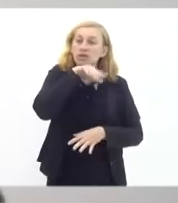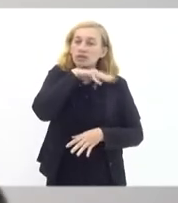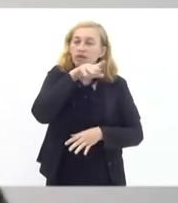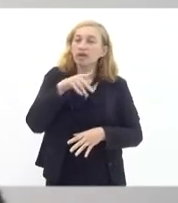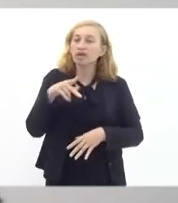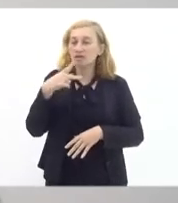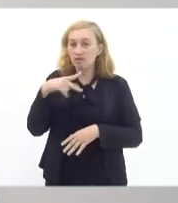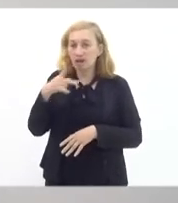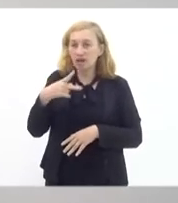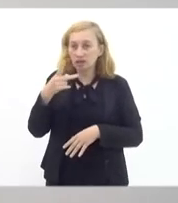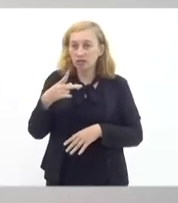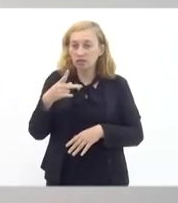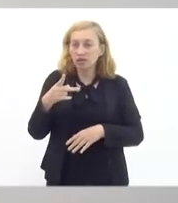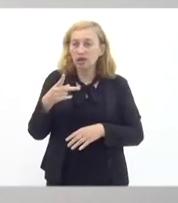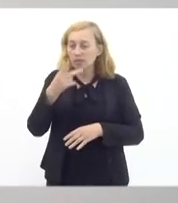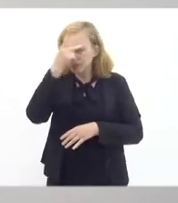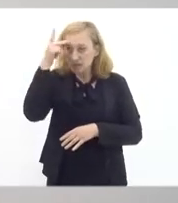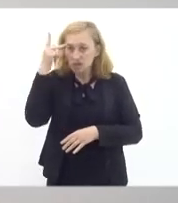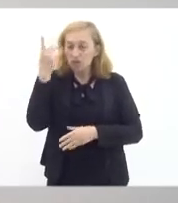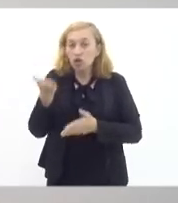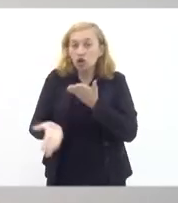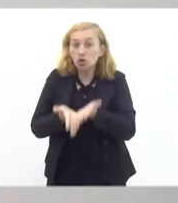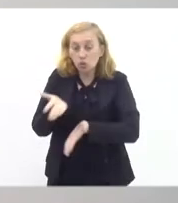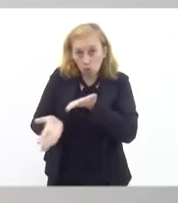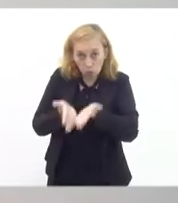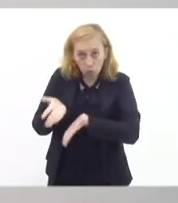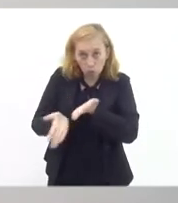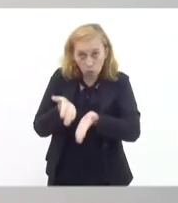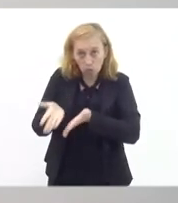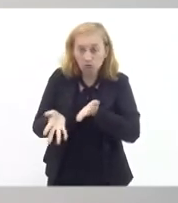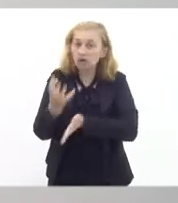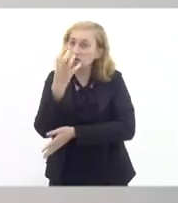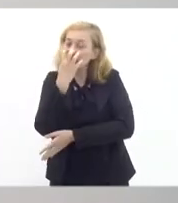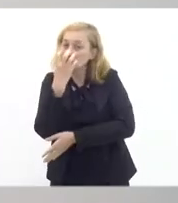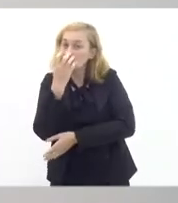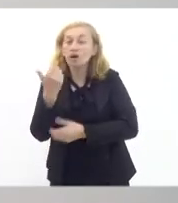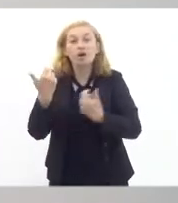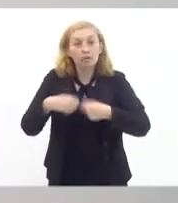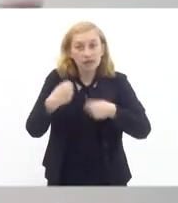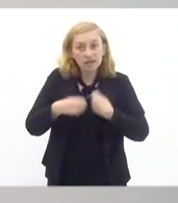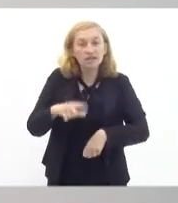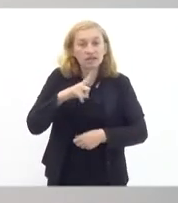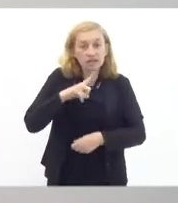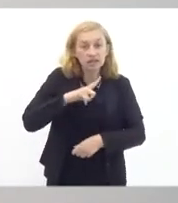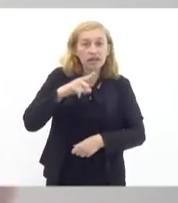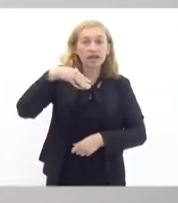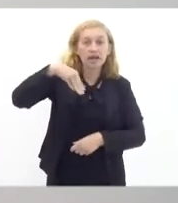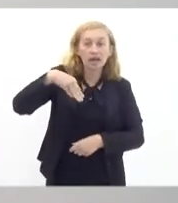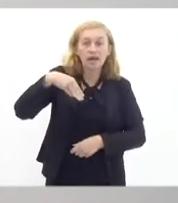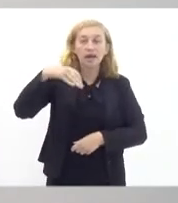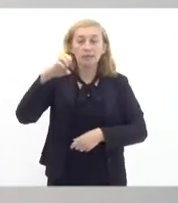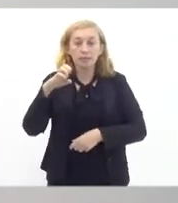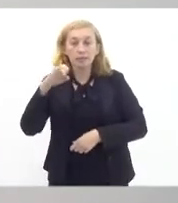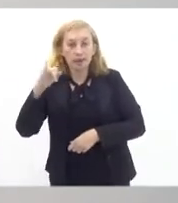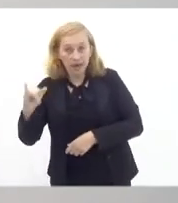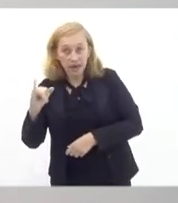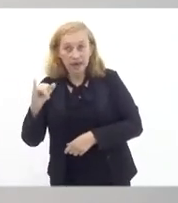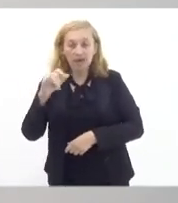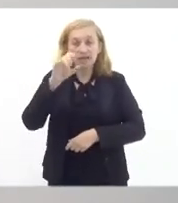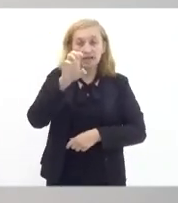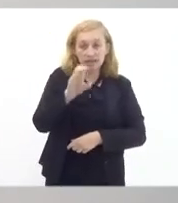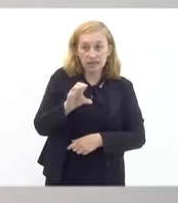que ter documentação, têm que ter MEI, têm que ter CNPJ, têm que se inscrever na vigilância sanitária e ficar sujeito